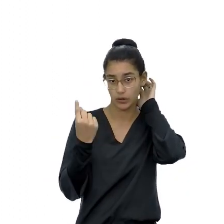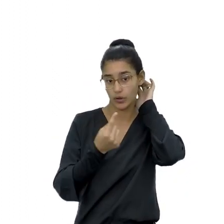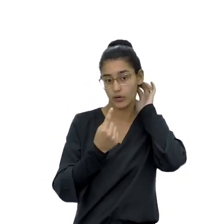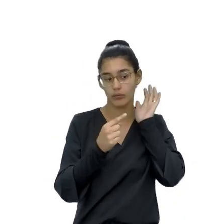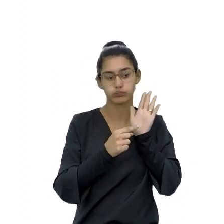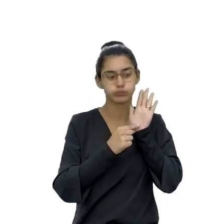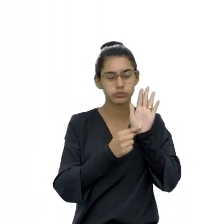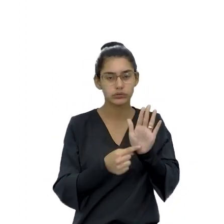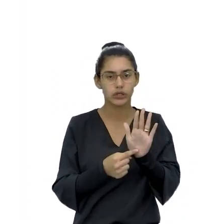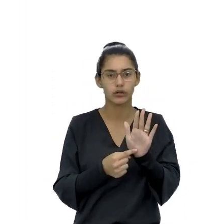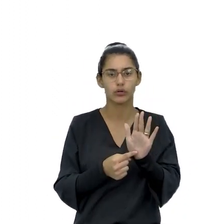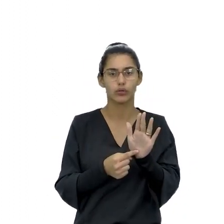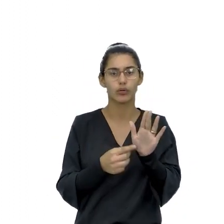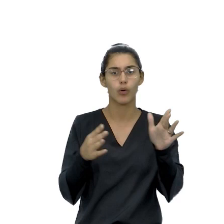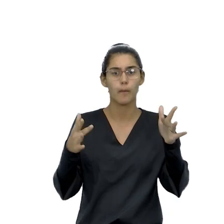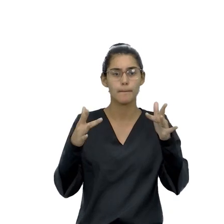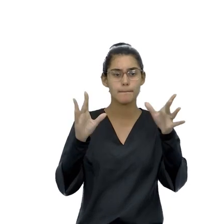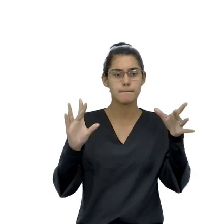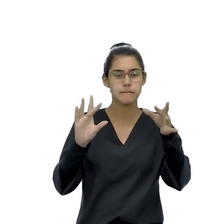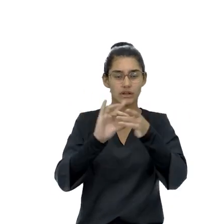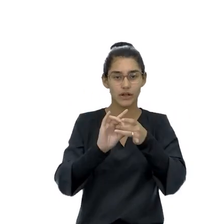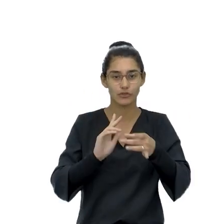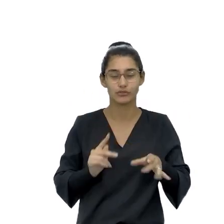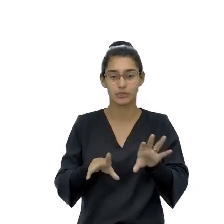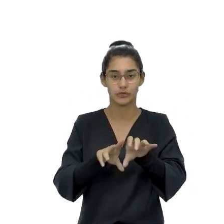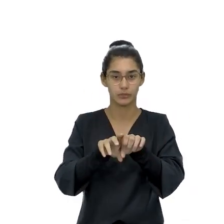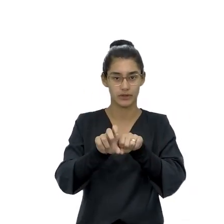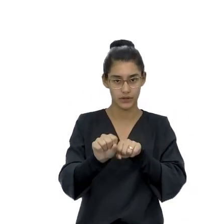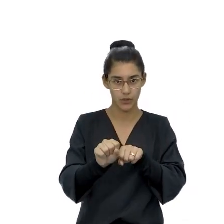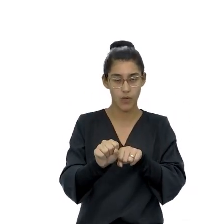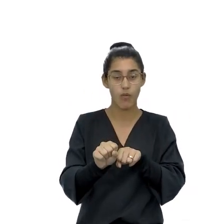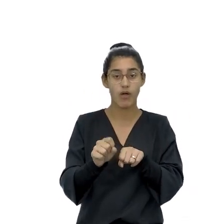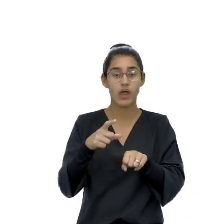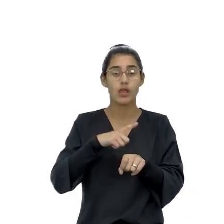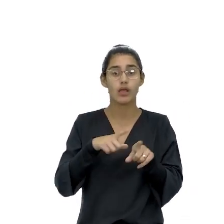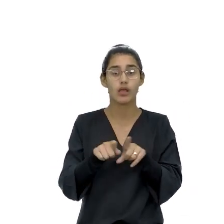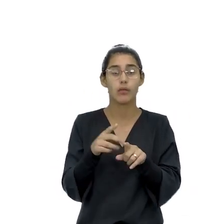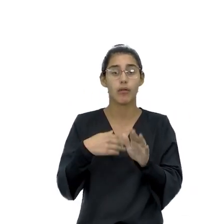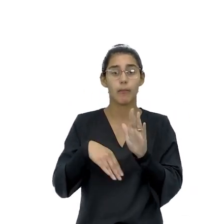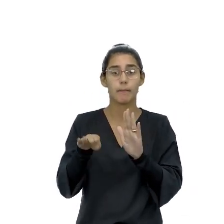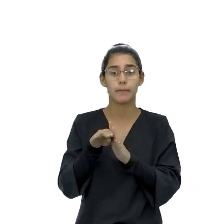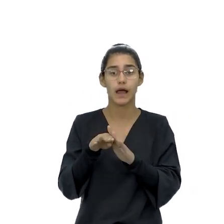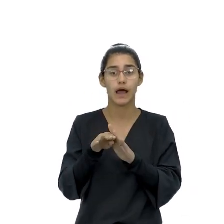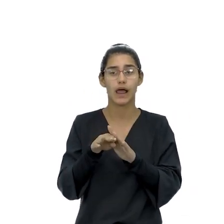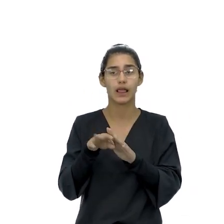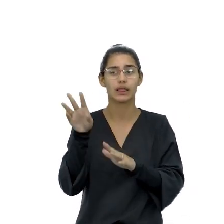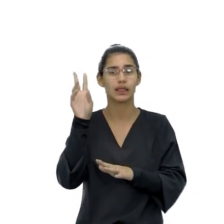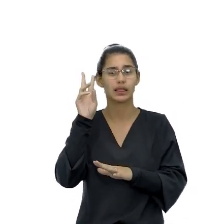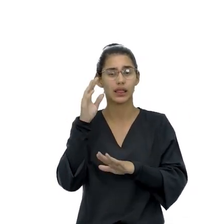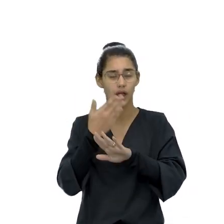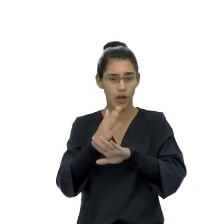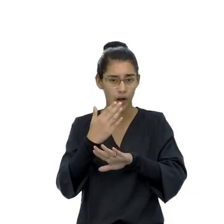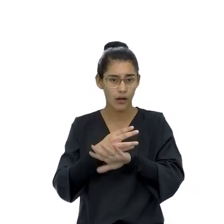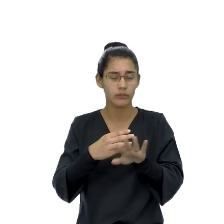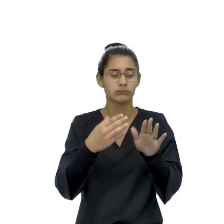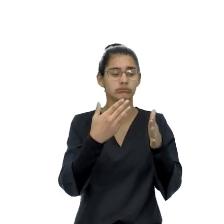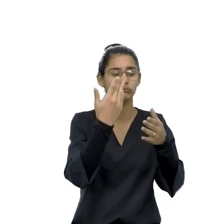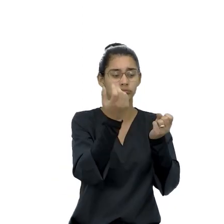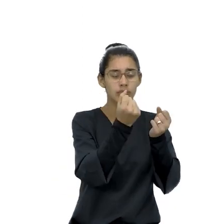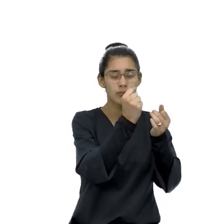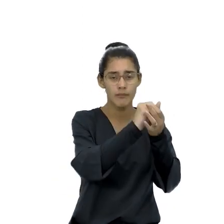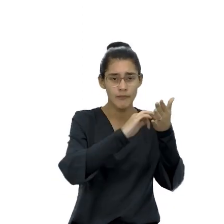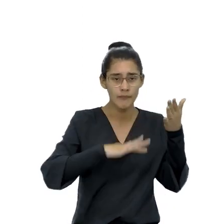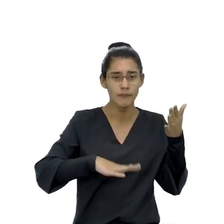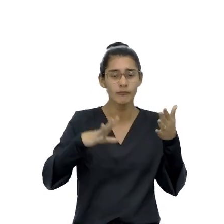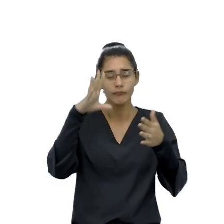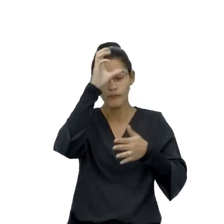costurando as formações sempre com um pouco mais de teoria, onde nós vamos estudando e